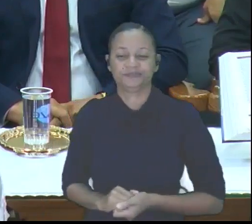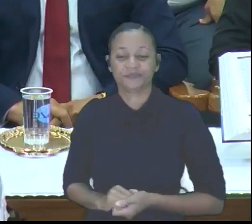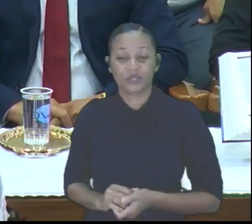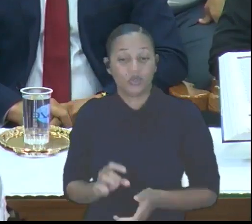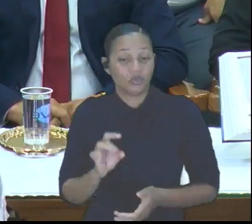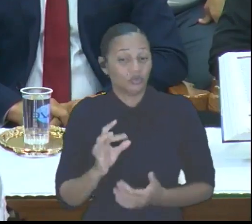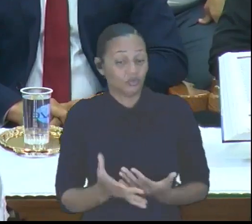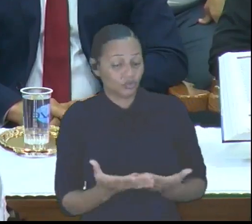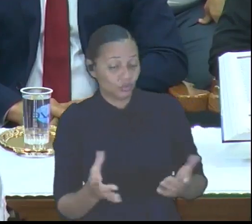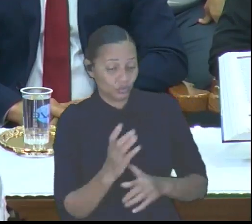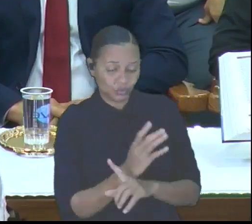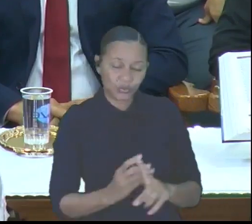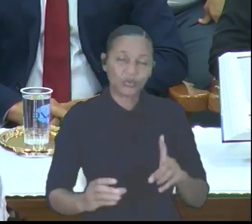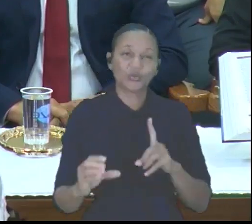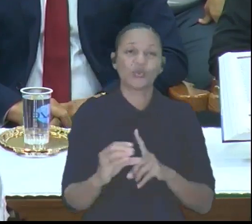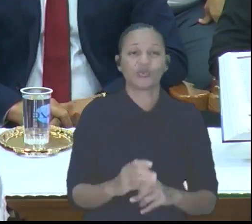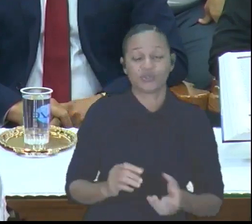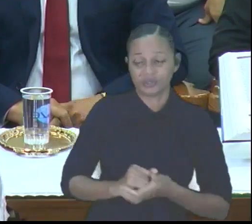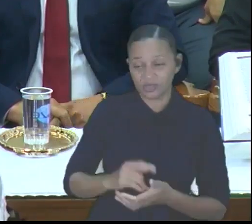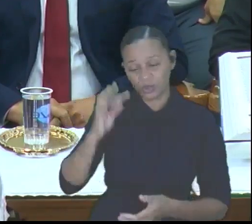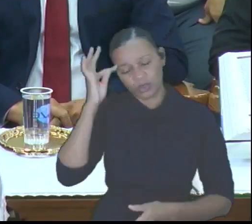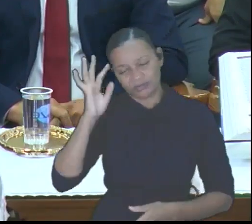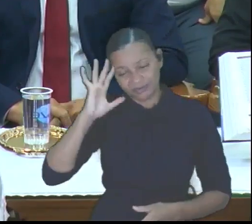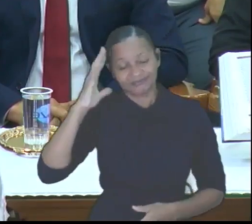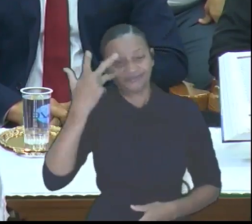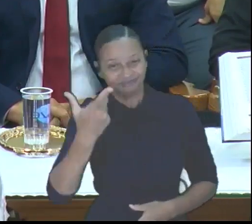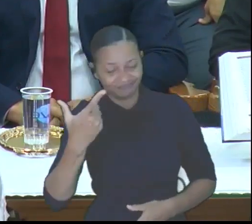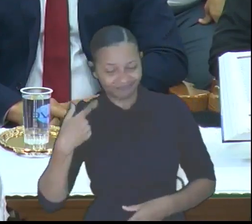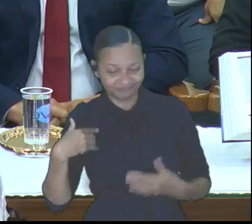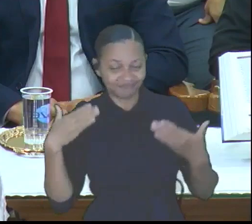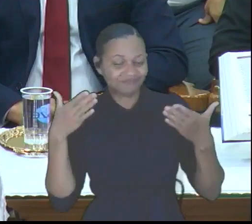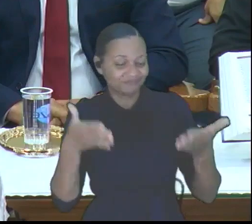Só que neste culto, Tomé resolveu aparecer.